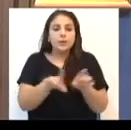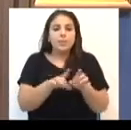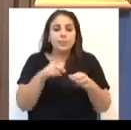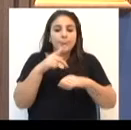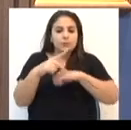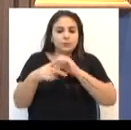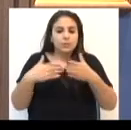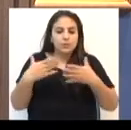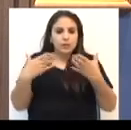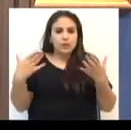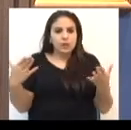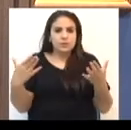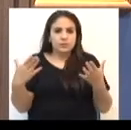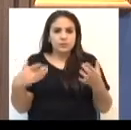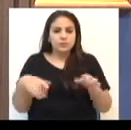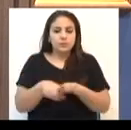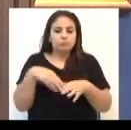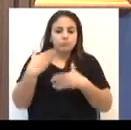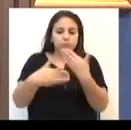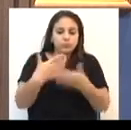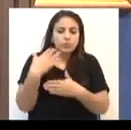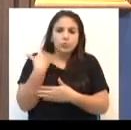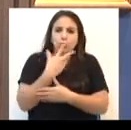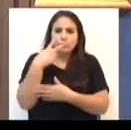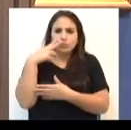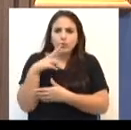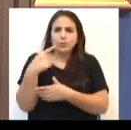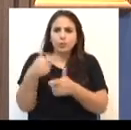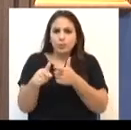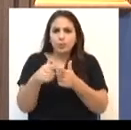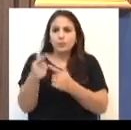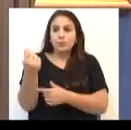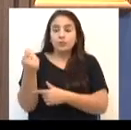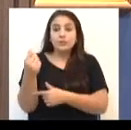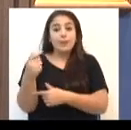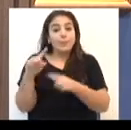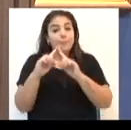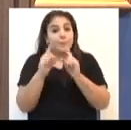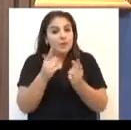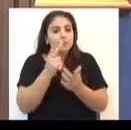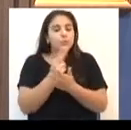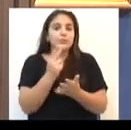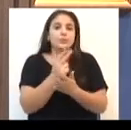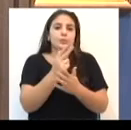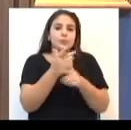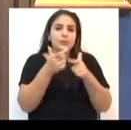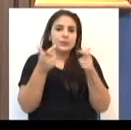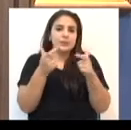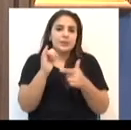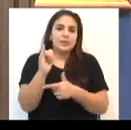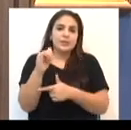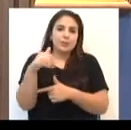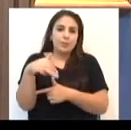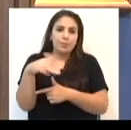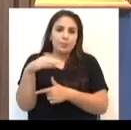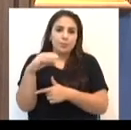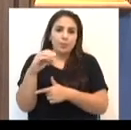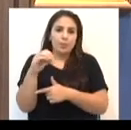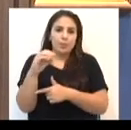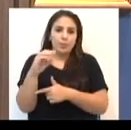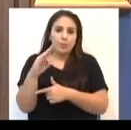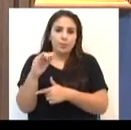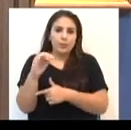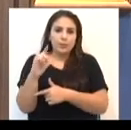desenvolvimento. Mesmo com a crise, a gente vê a especulação imobiliária crescendo em Passo Fundo. Só que esses proprietários adquirem os